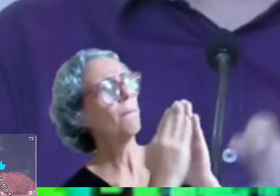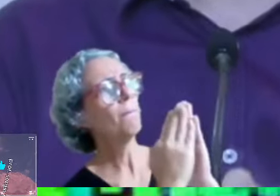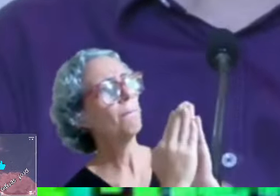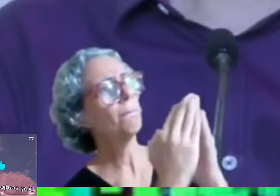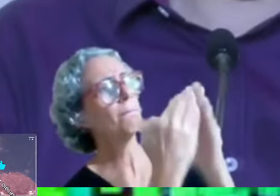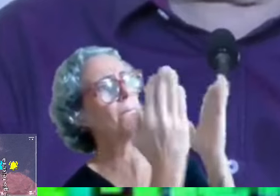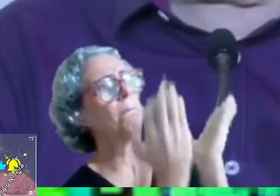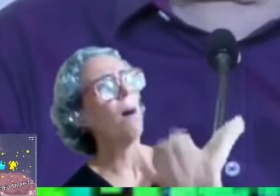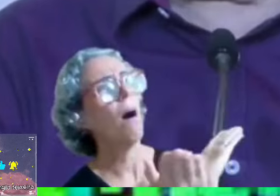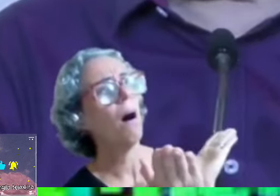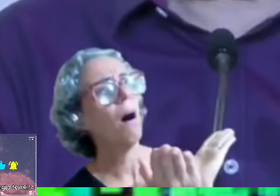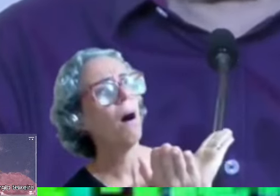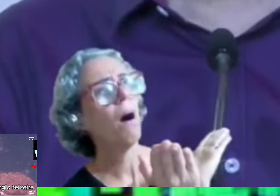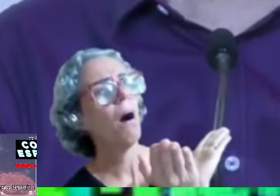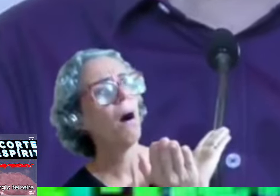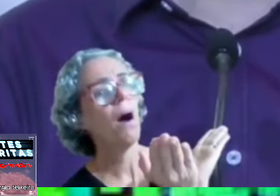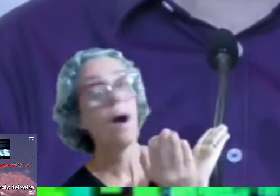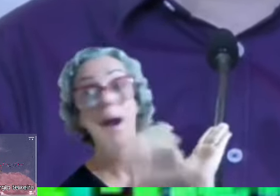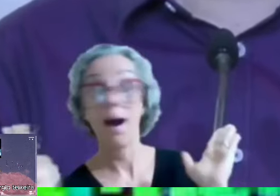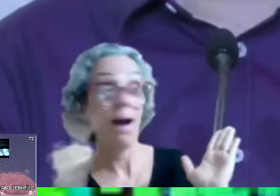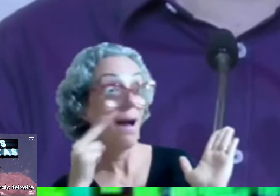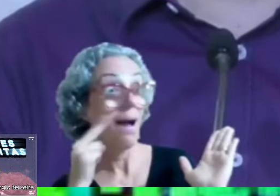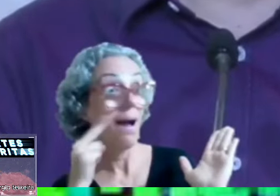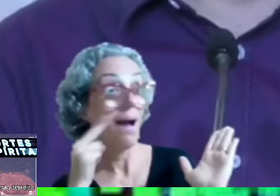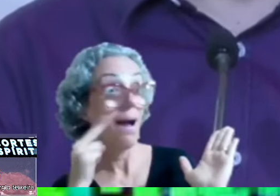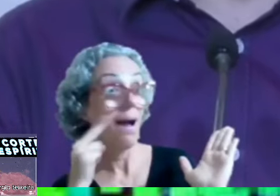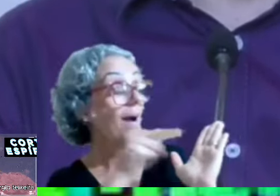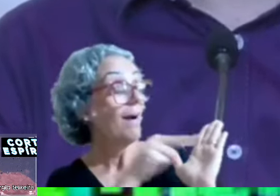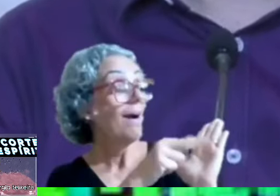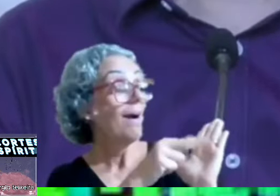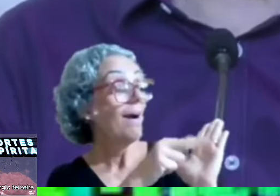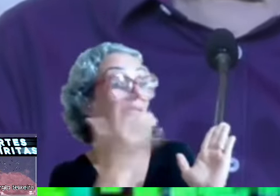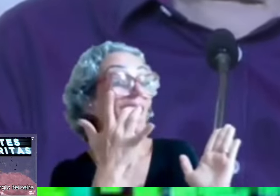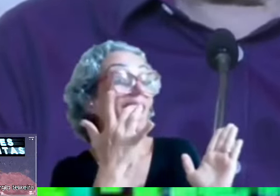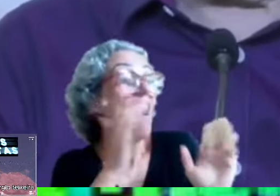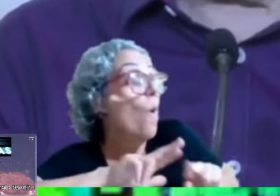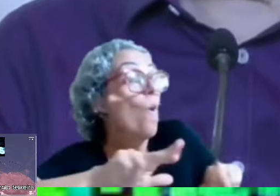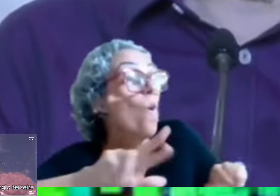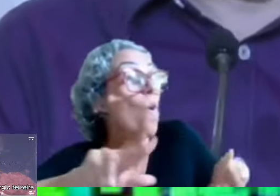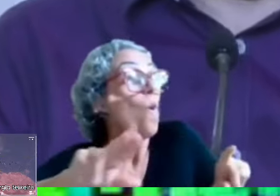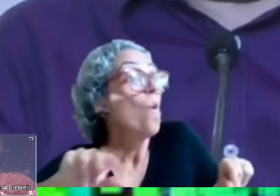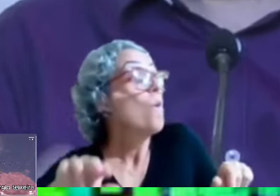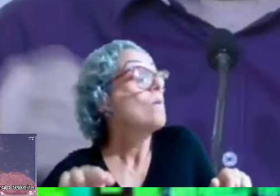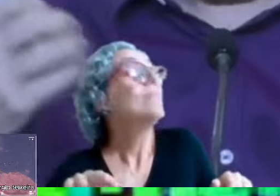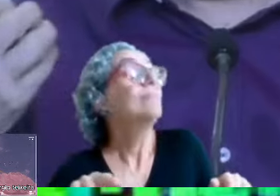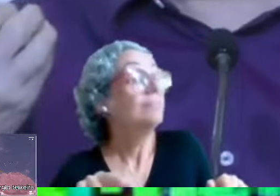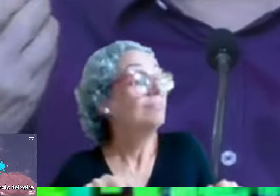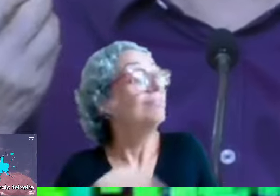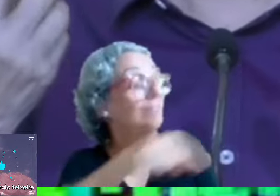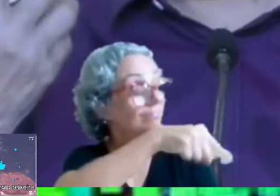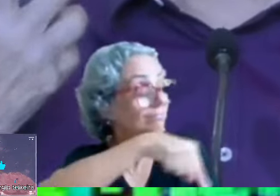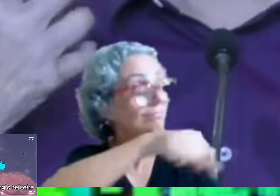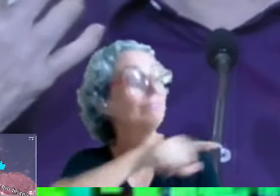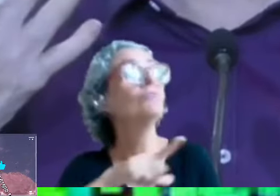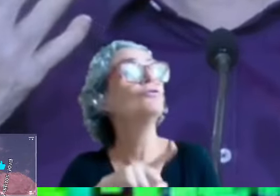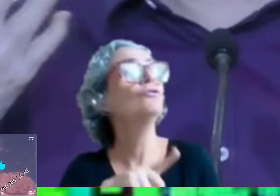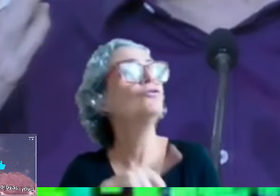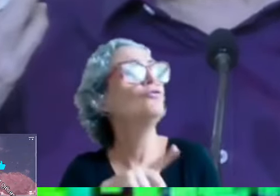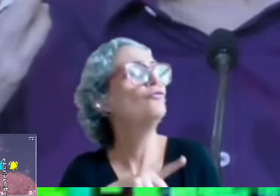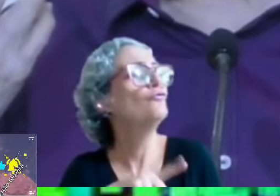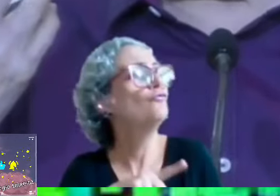ver tesouros jamais imagináveis. Ali estavam reunidas as peças